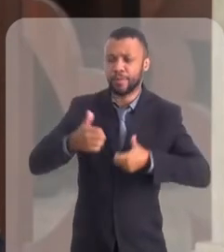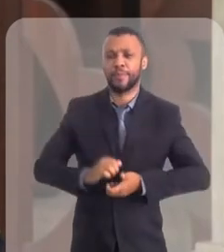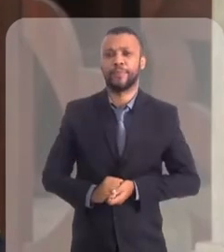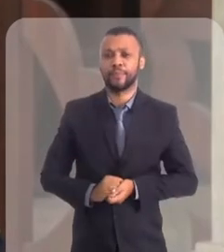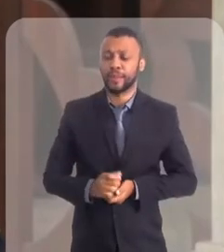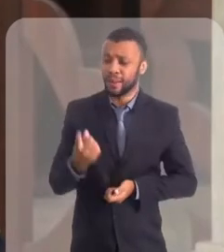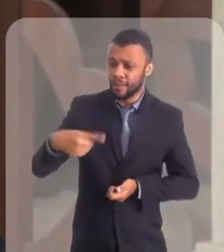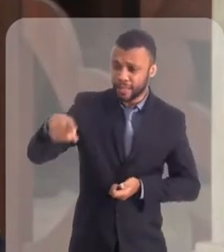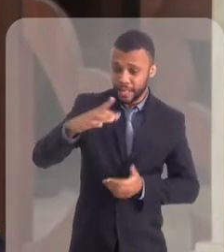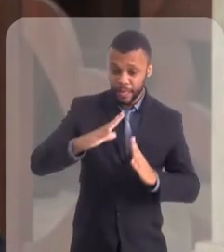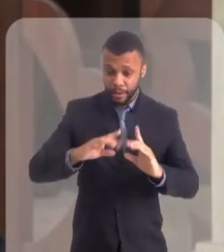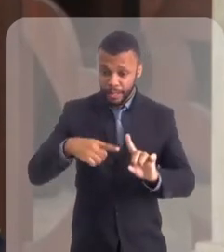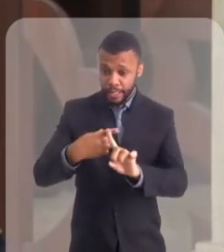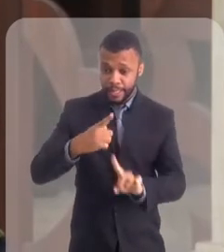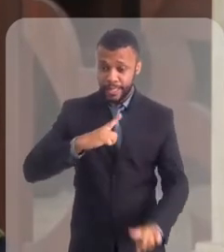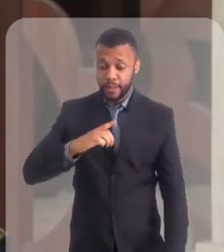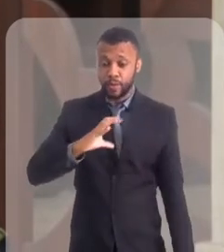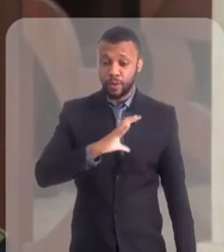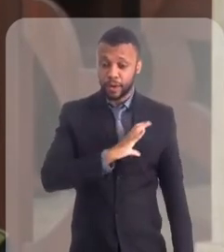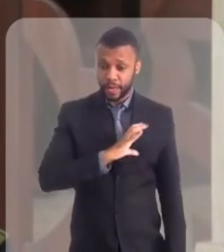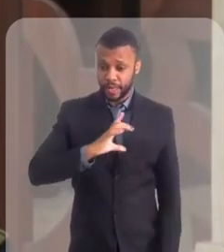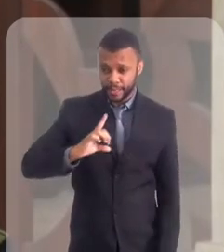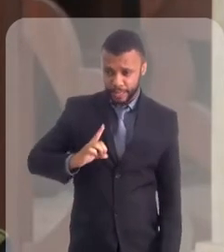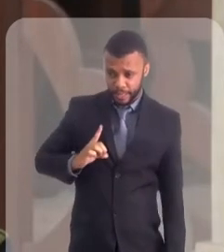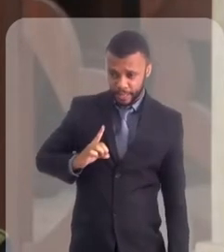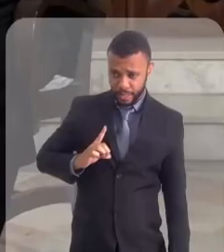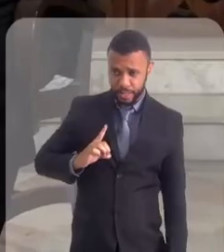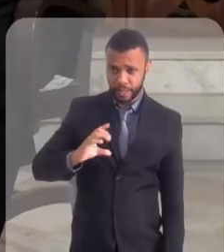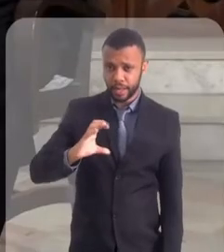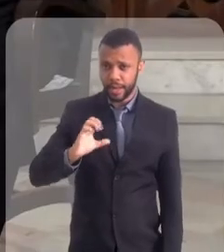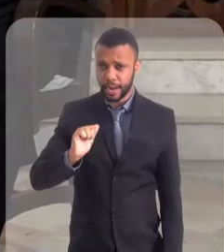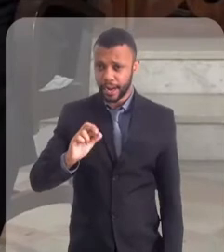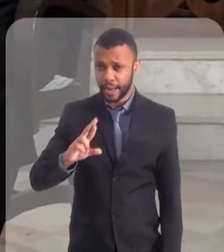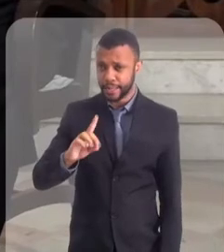vocês, como a Igreja Católica, têm um cardeal?